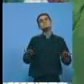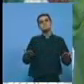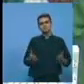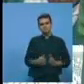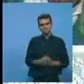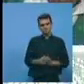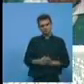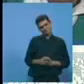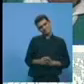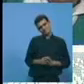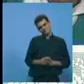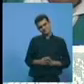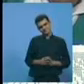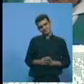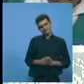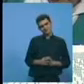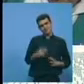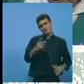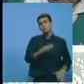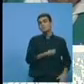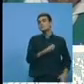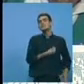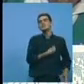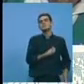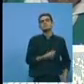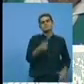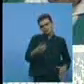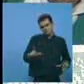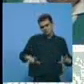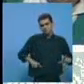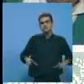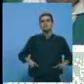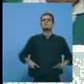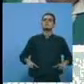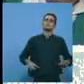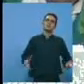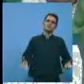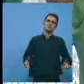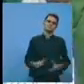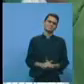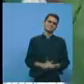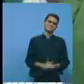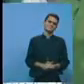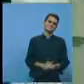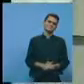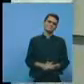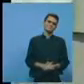e estou deixando passar, como os fariseus, o Senhor da vida que passa por mim?